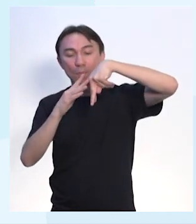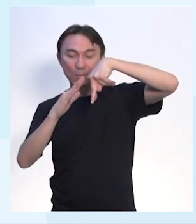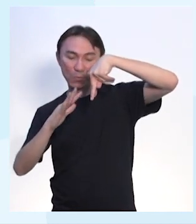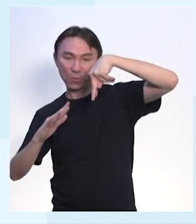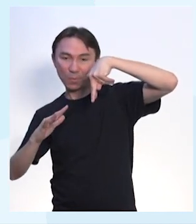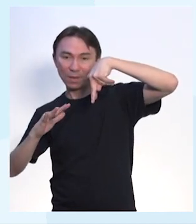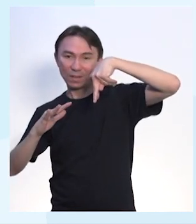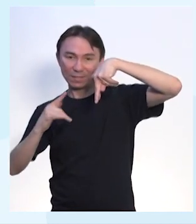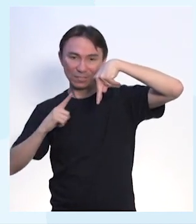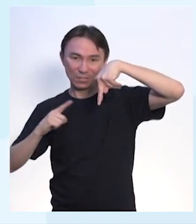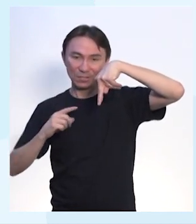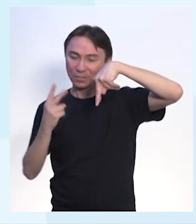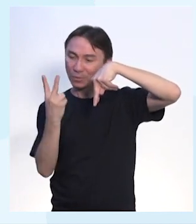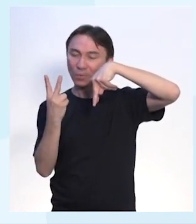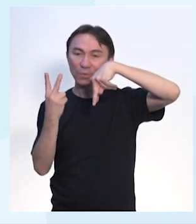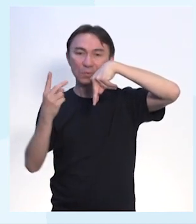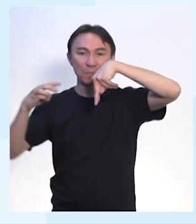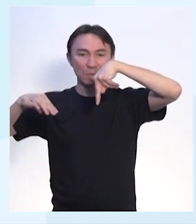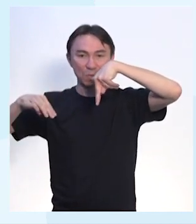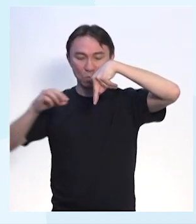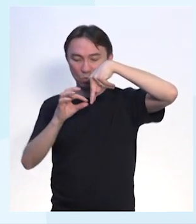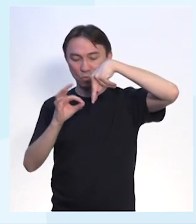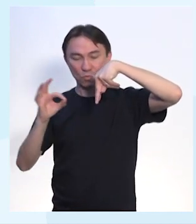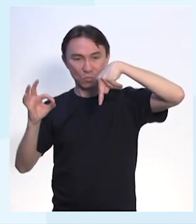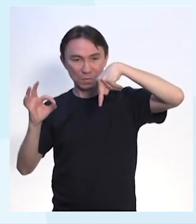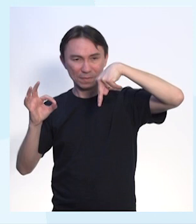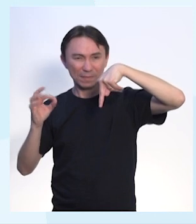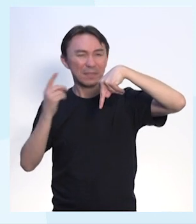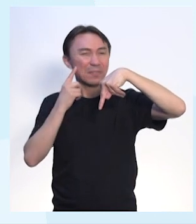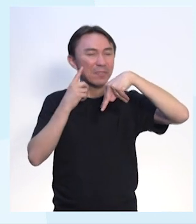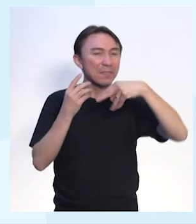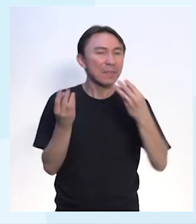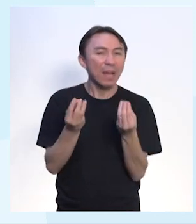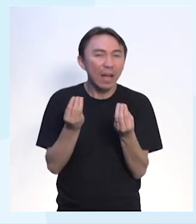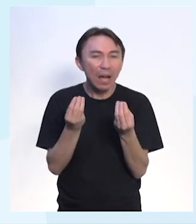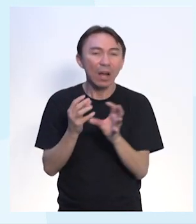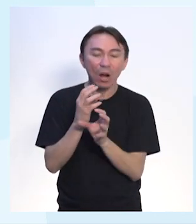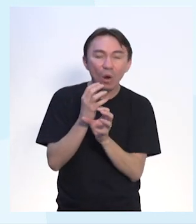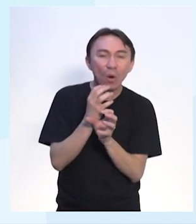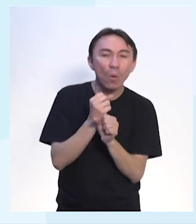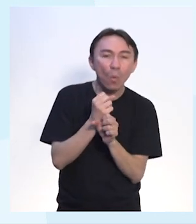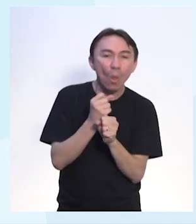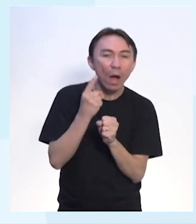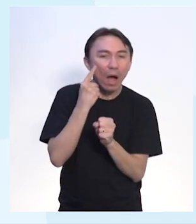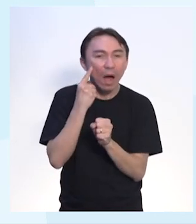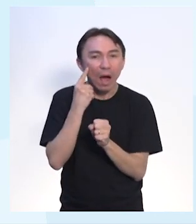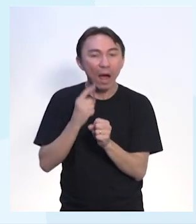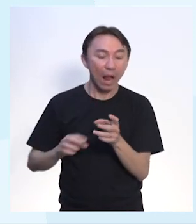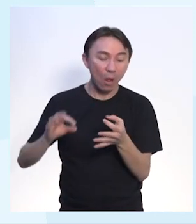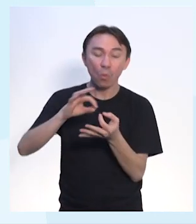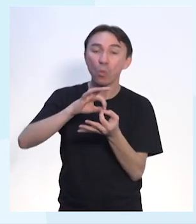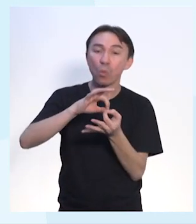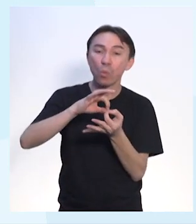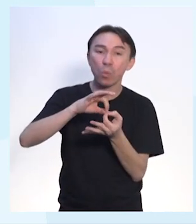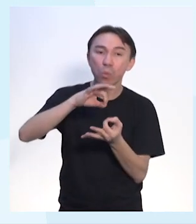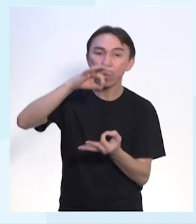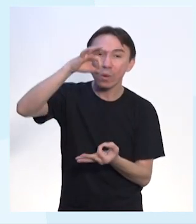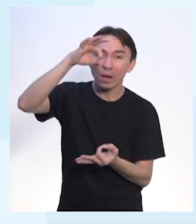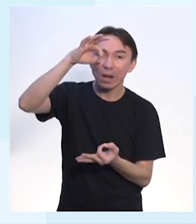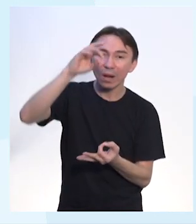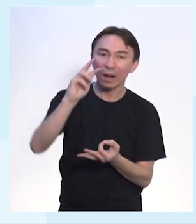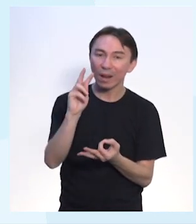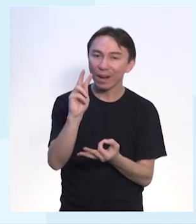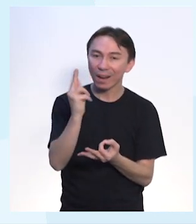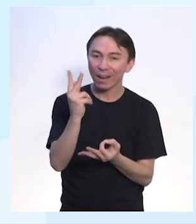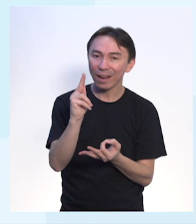no caso, em relação às duas. Primeira coisa, eu só posso descobrir a altura se as figuras,